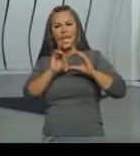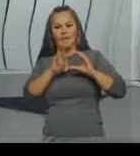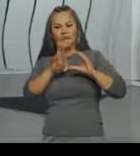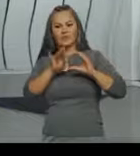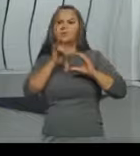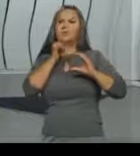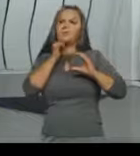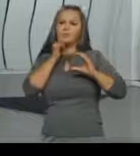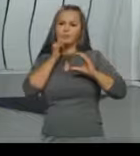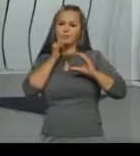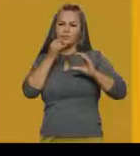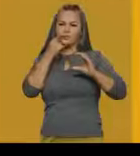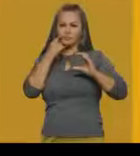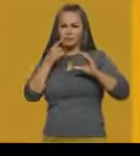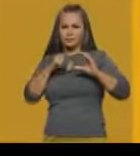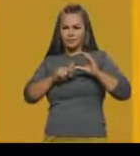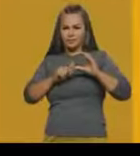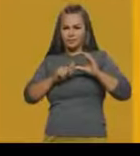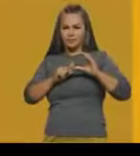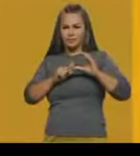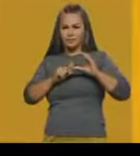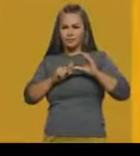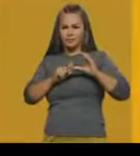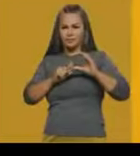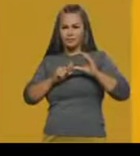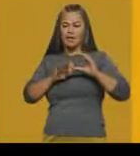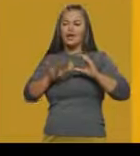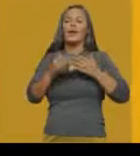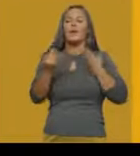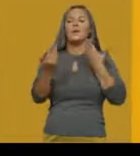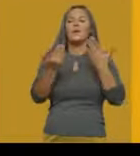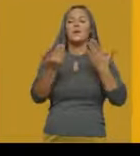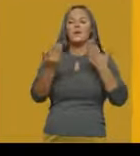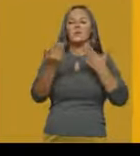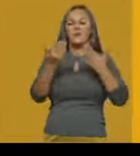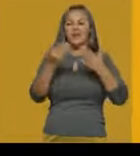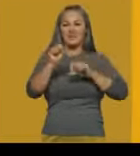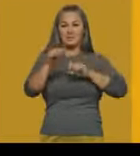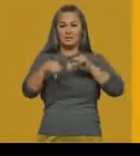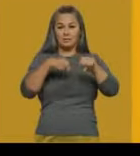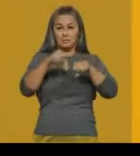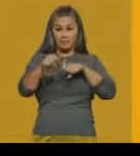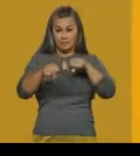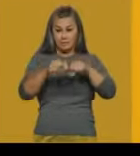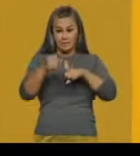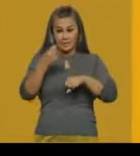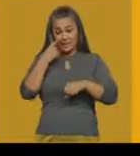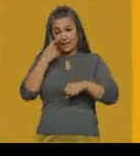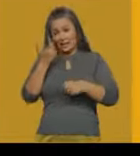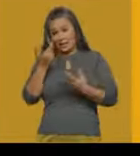Isso? Vamos trocar até a cor aqui, ó. Esse aqui é o nosso aro, certo?